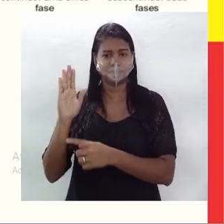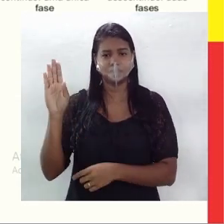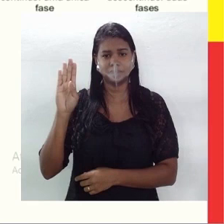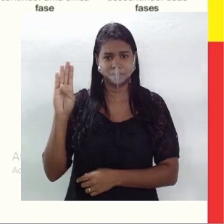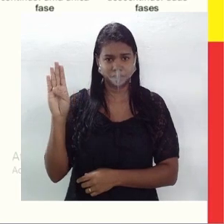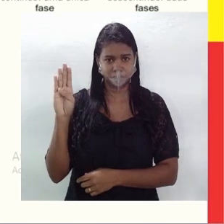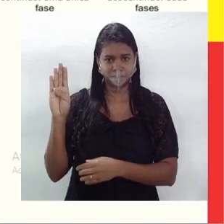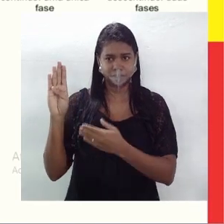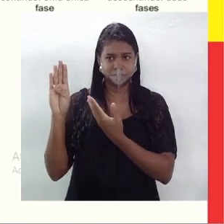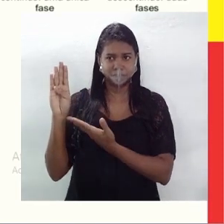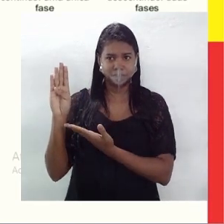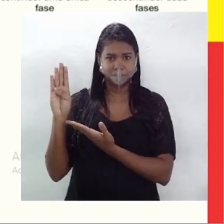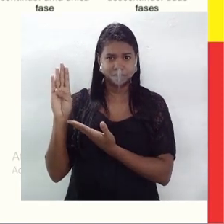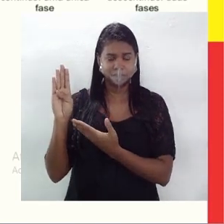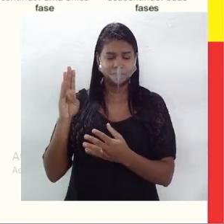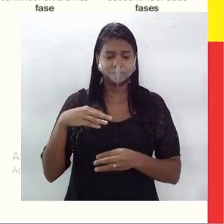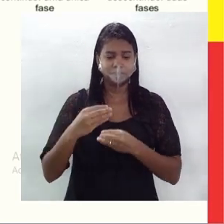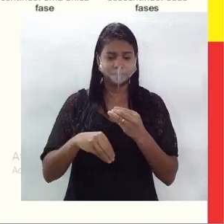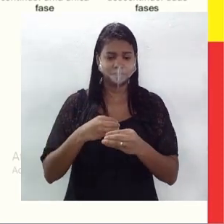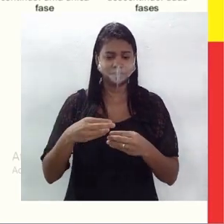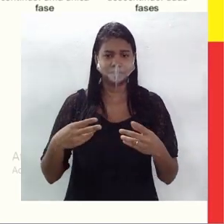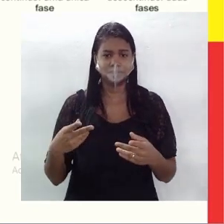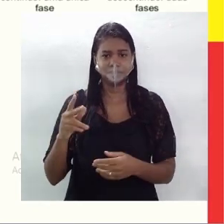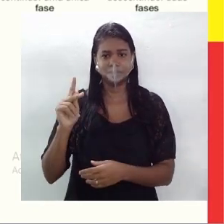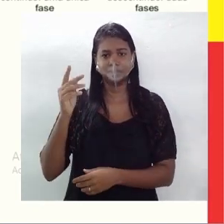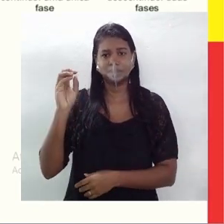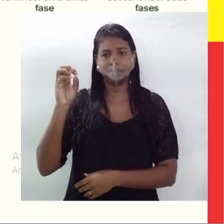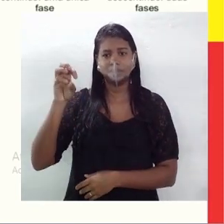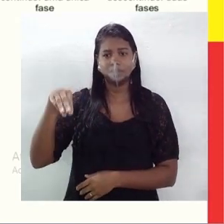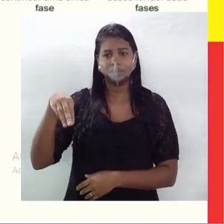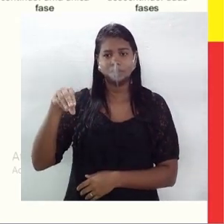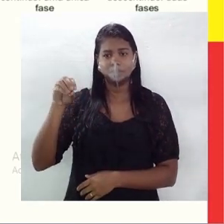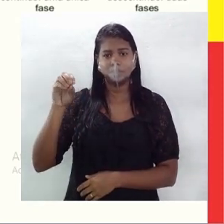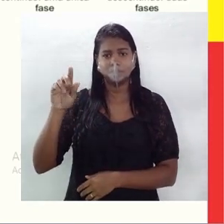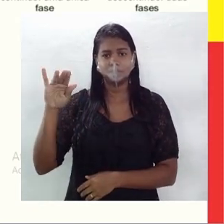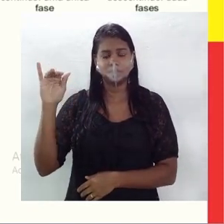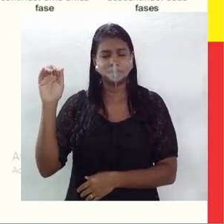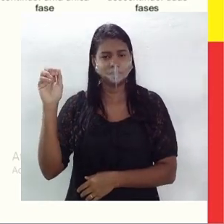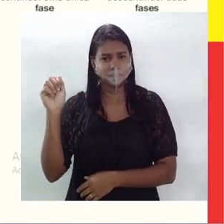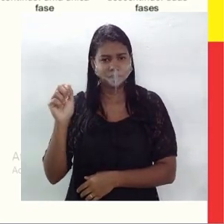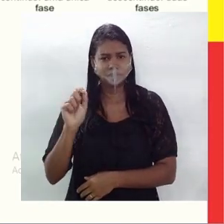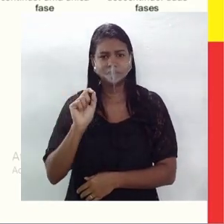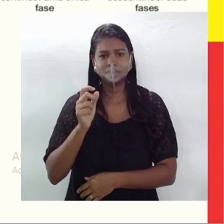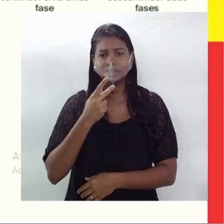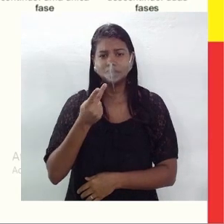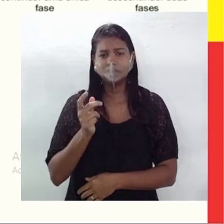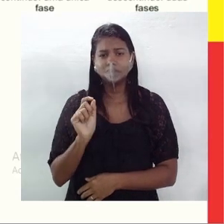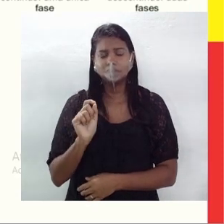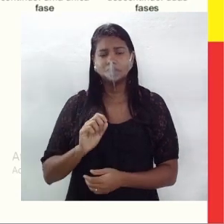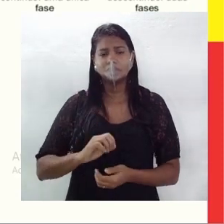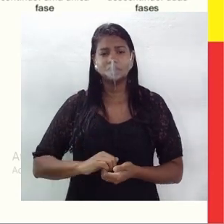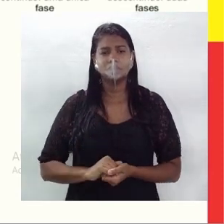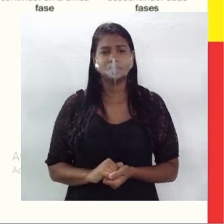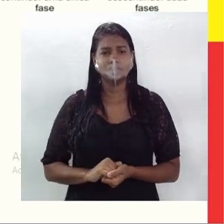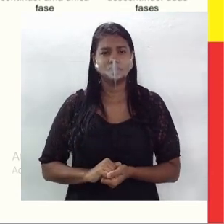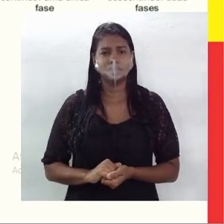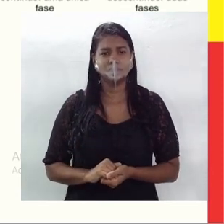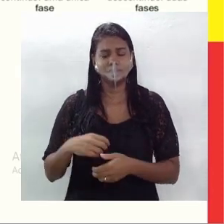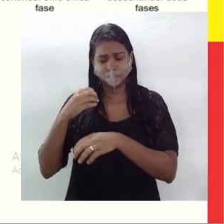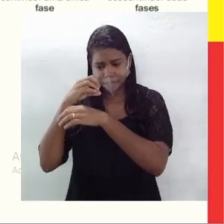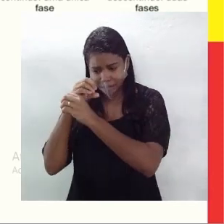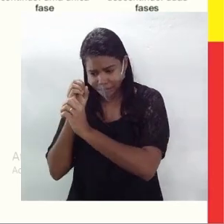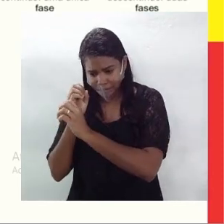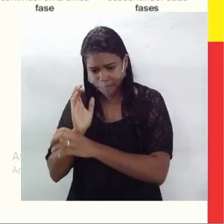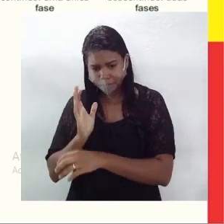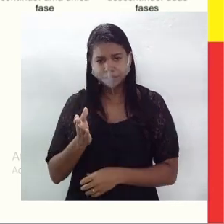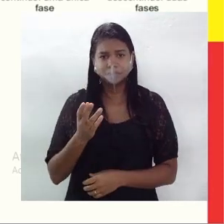ela é uma mistura homogênea. Isso quer dizer o quê? No aspecto microscópio já está